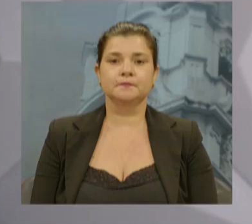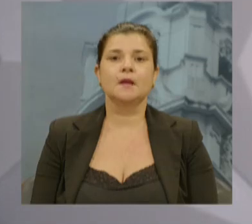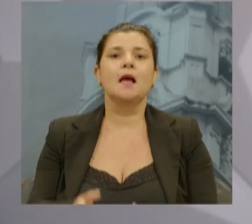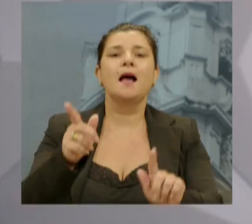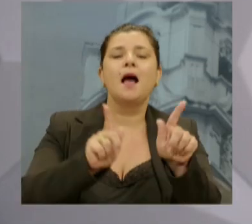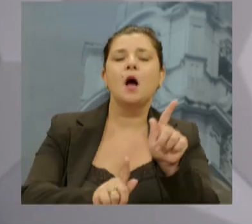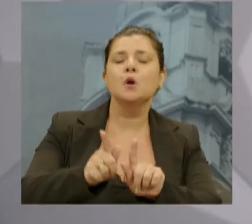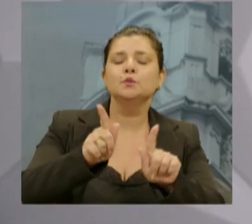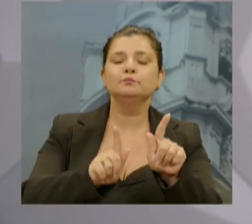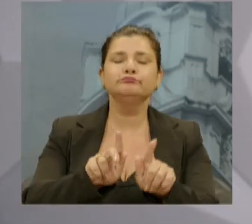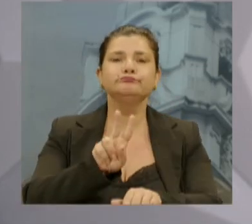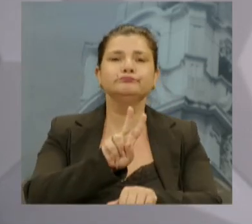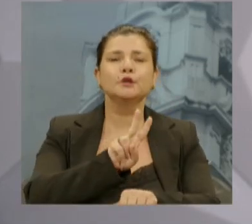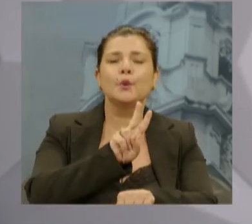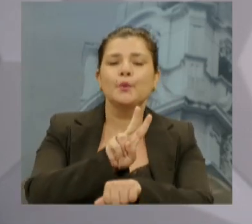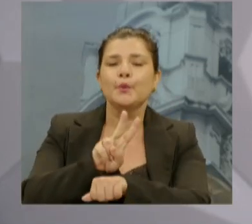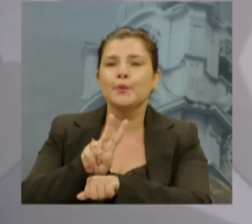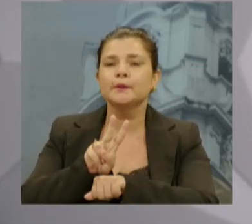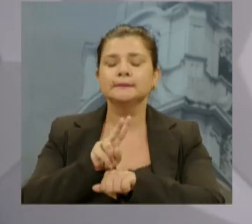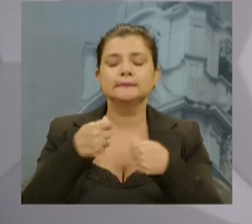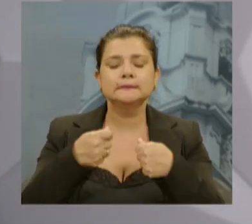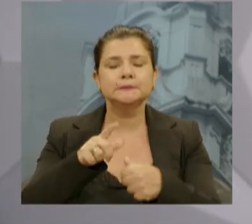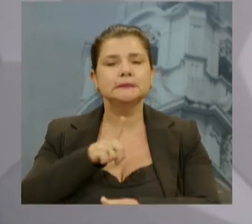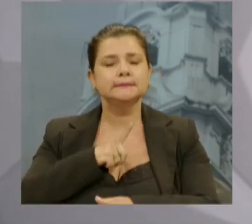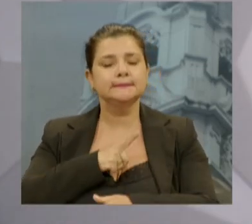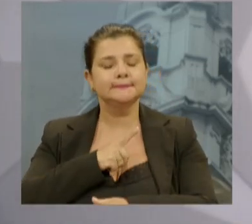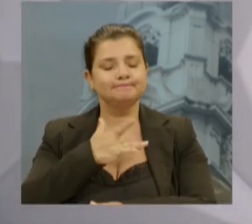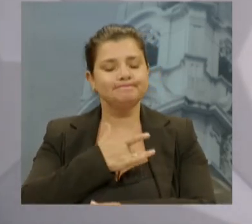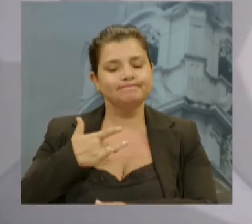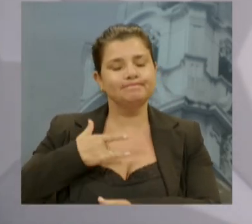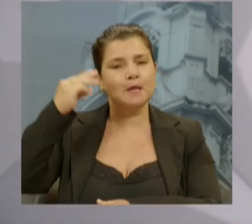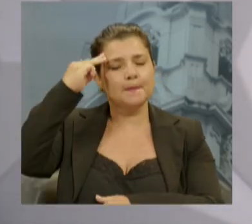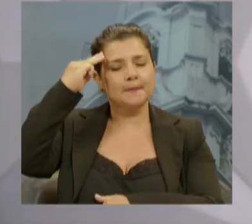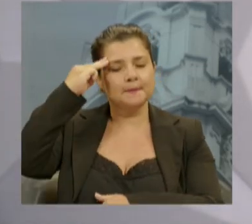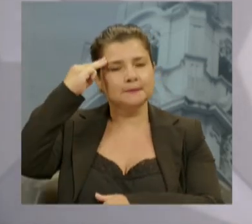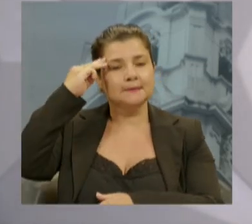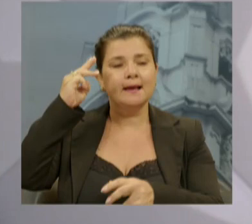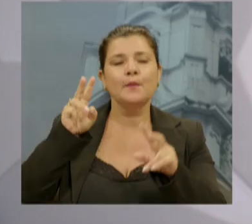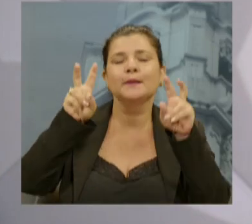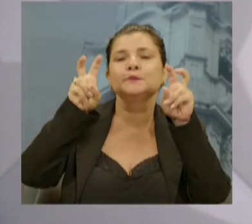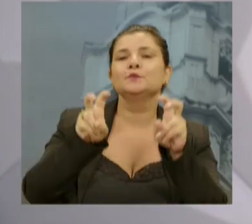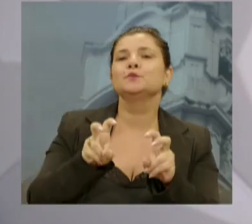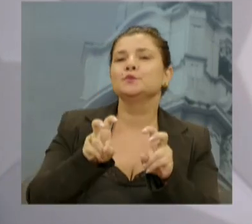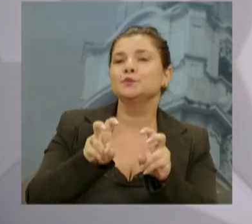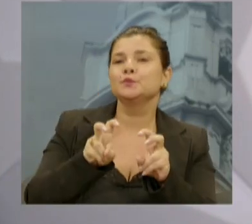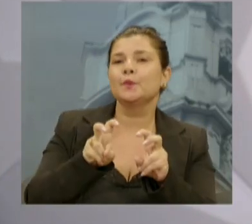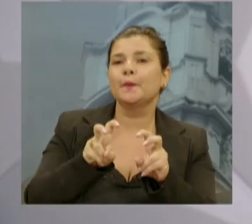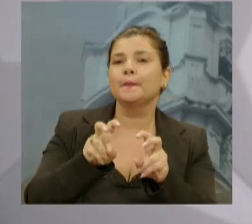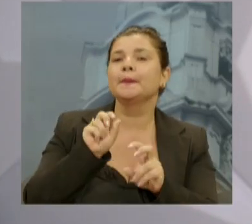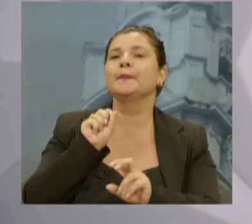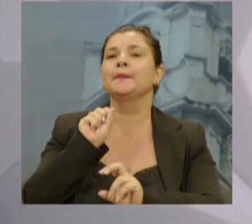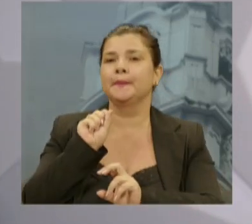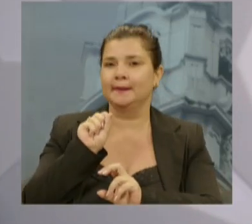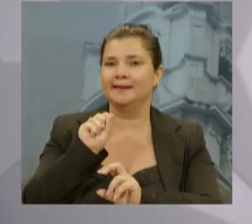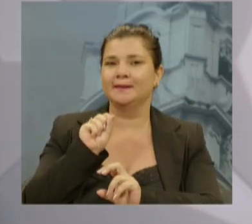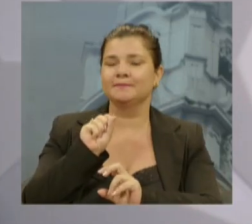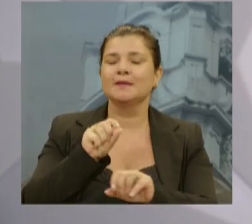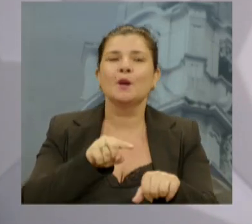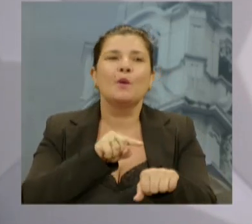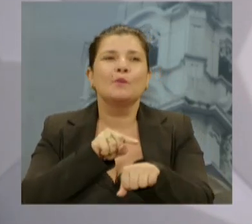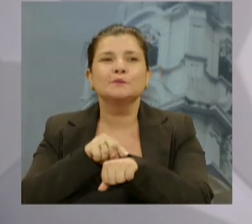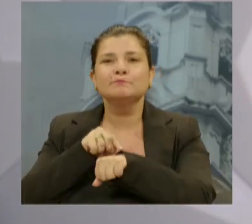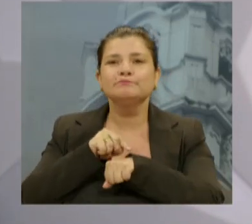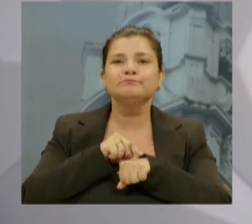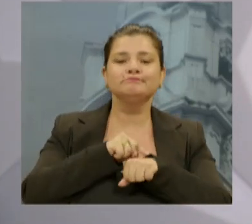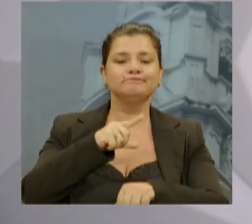Alguns dos cuidados, né, que a gente deve ter com a saúde mental diz respeito justamente assim aos momentos, né,